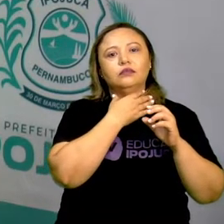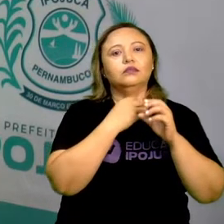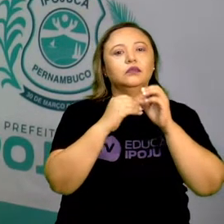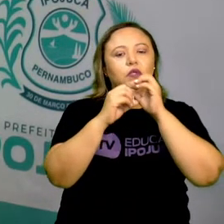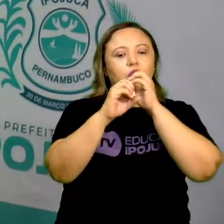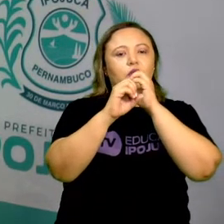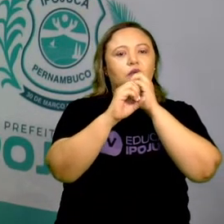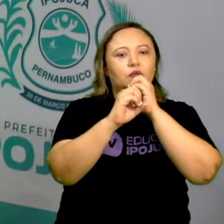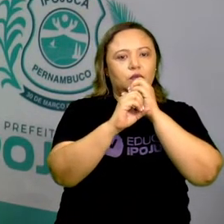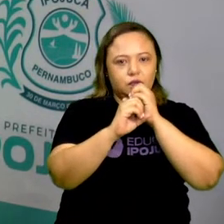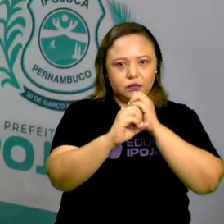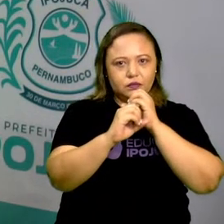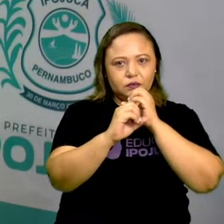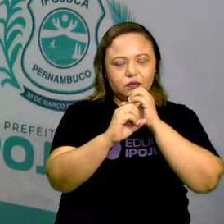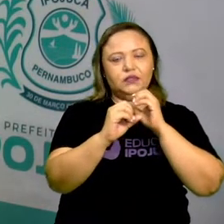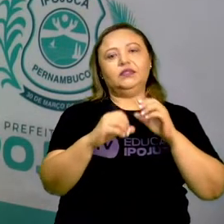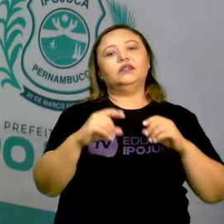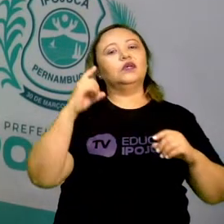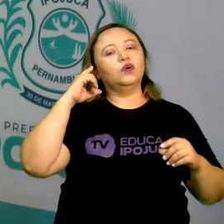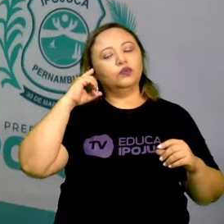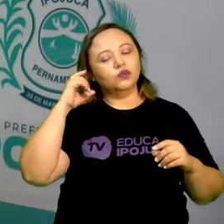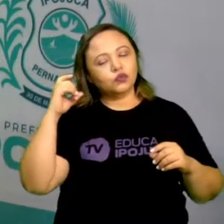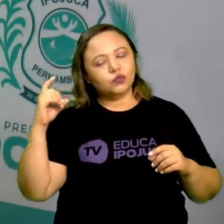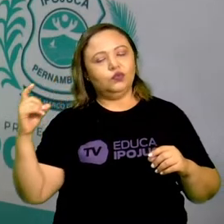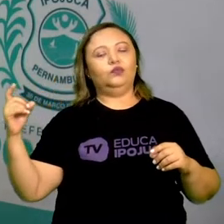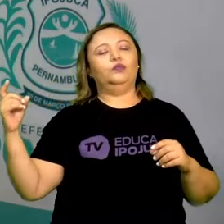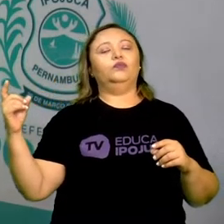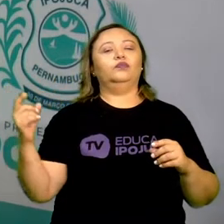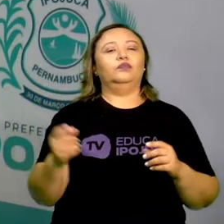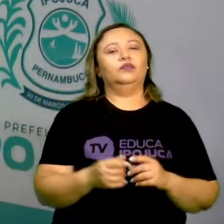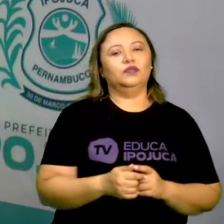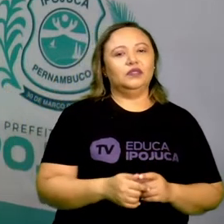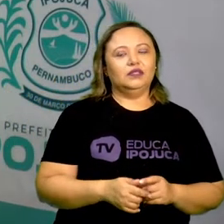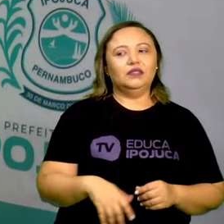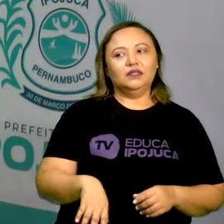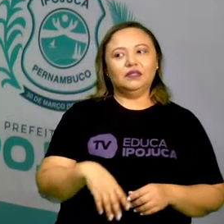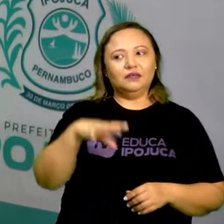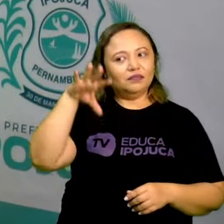com saúde para poder carregar o instrumento e